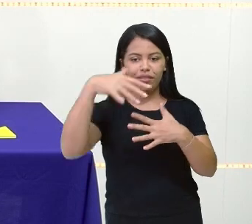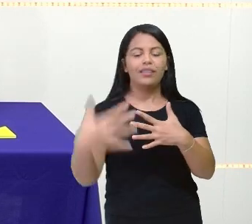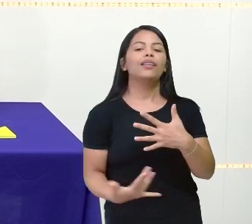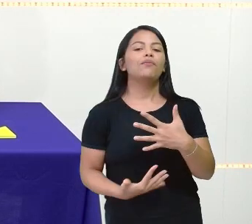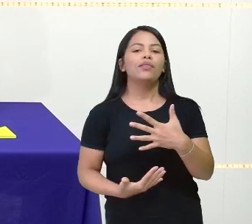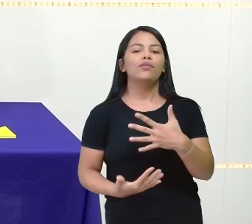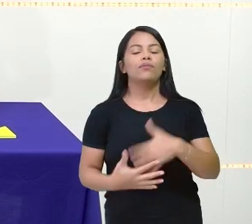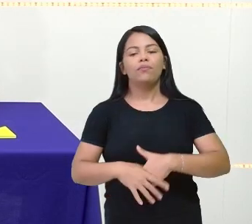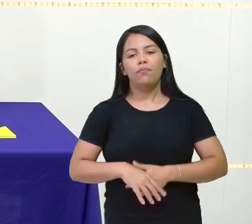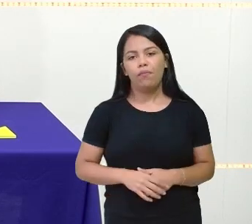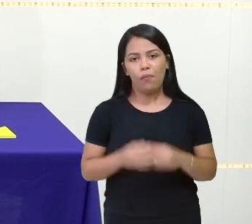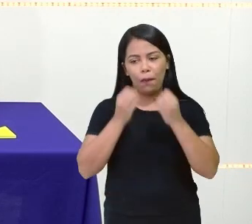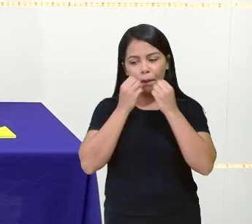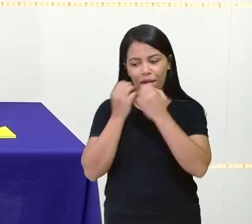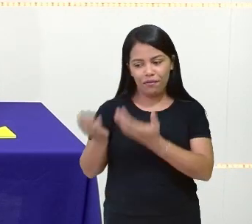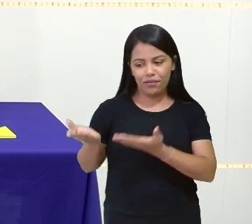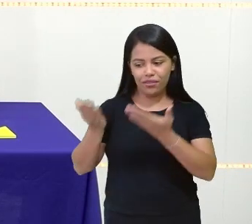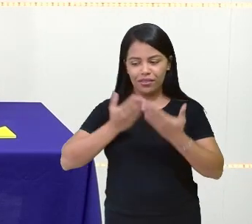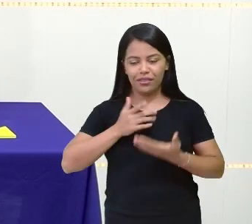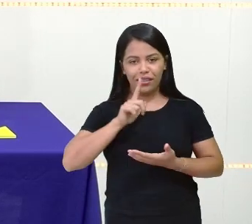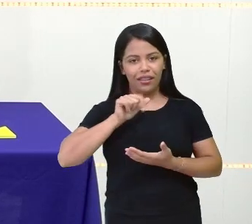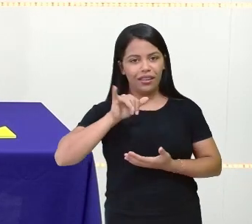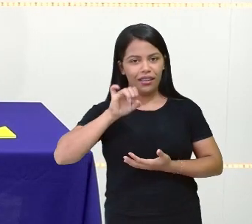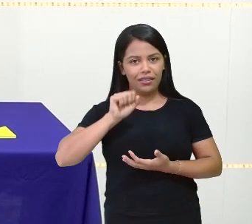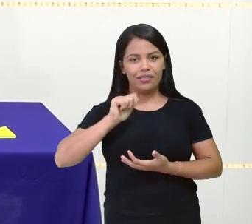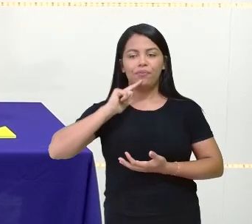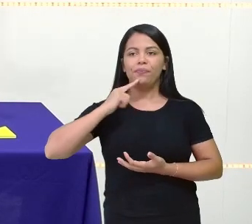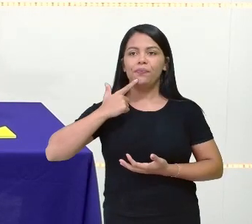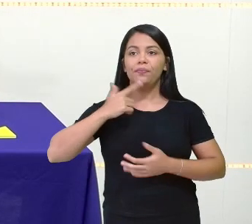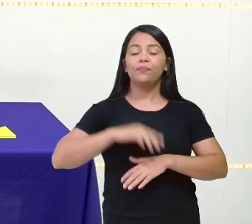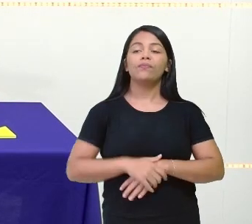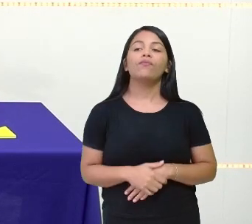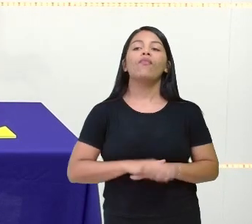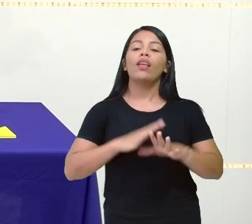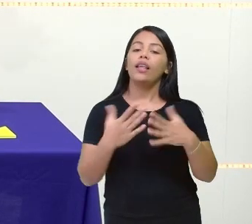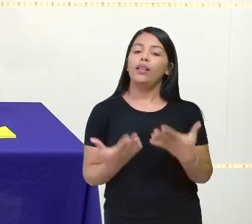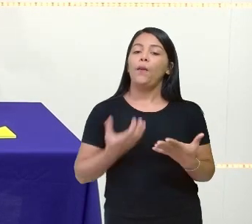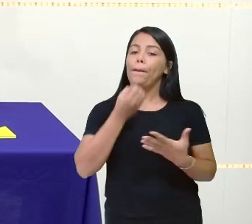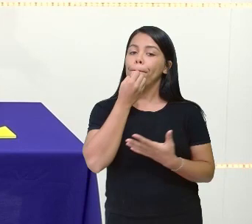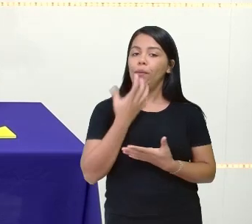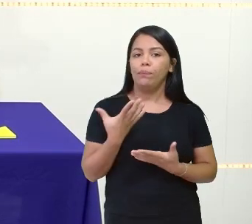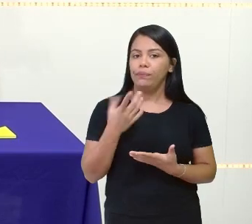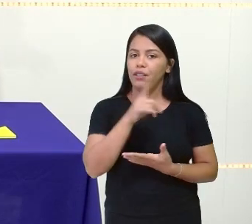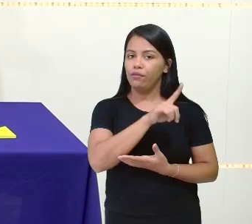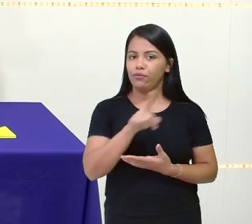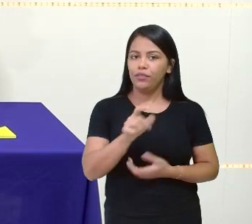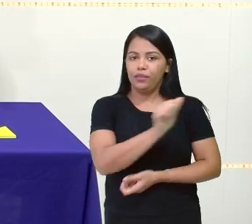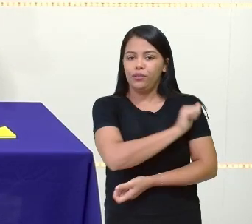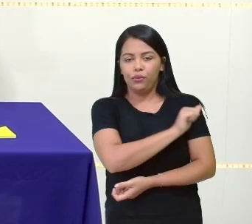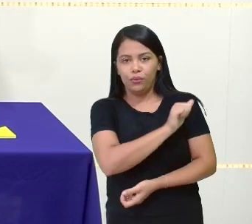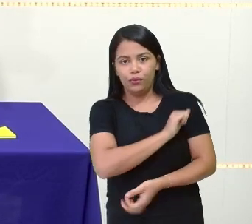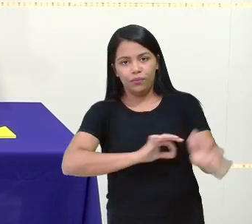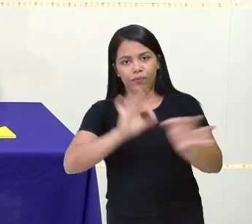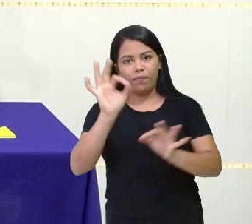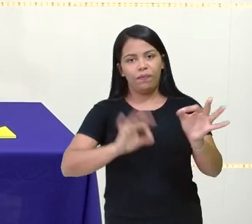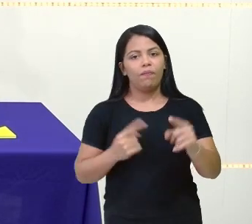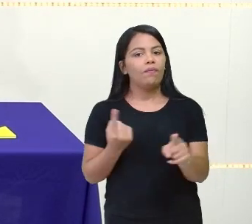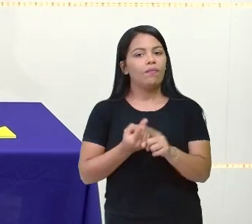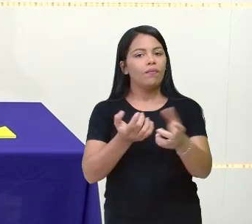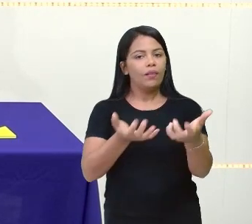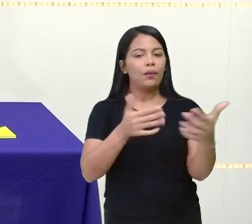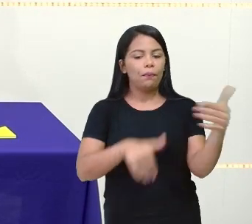de sinais. Seja bem-vinda, Laisa. Bom, estudantes, vão se organizando aí, porque eu conto